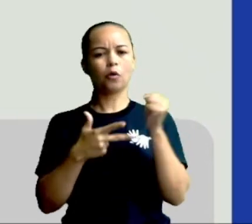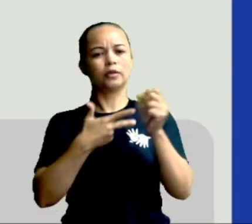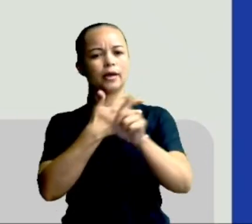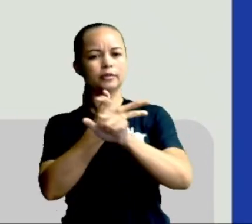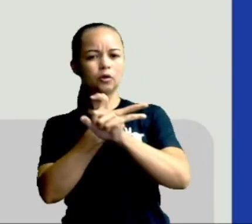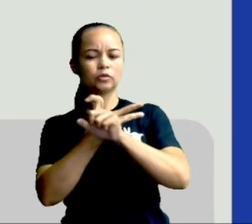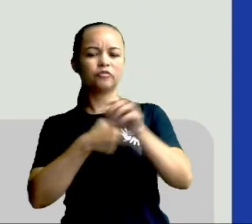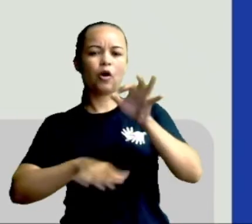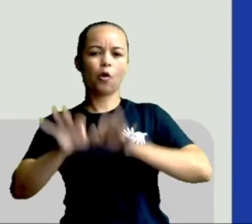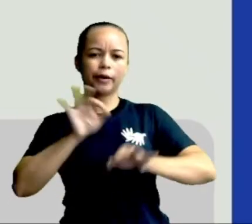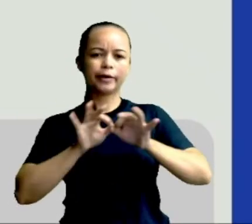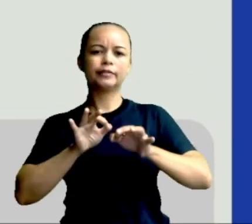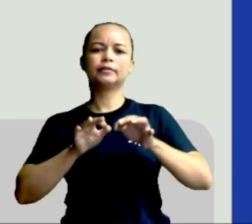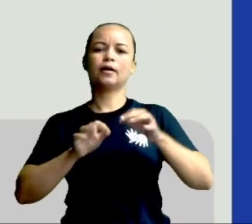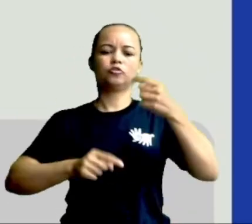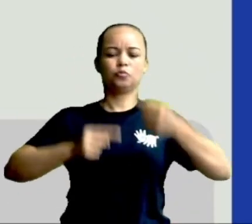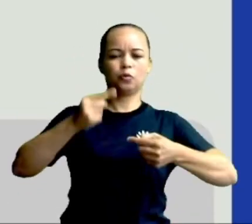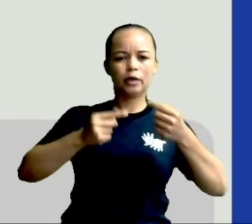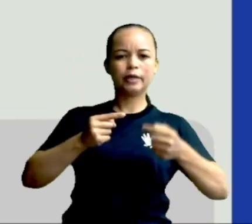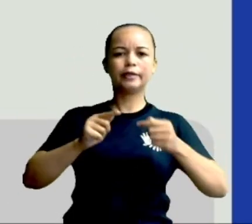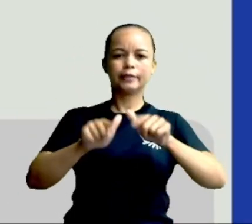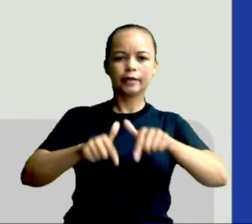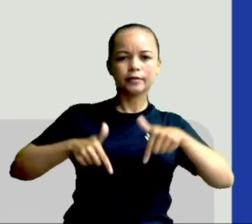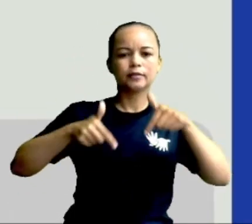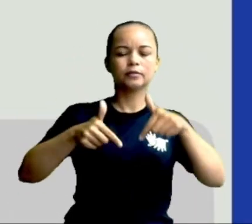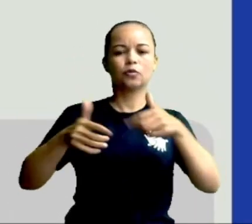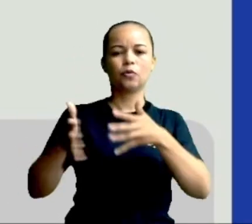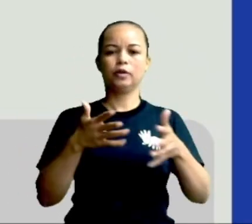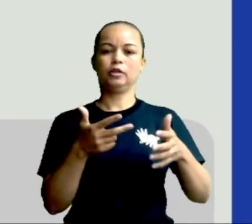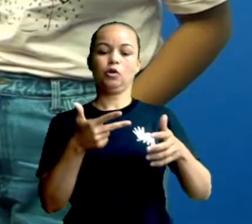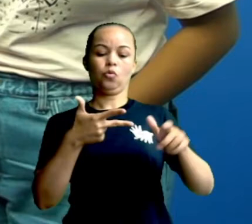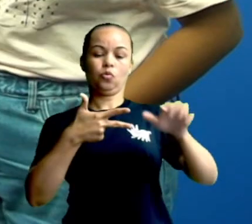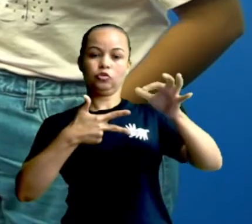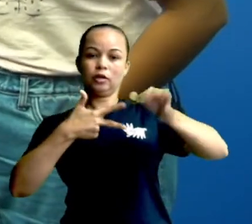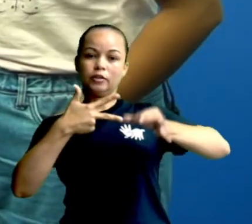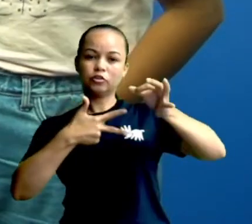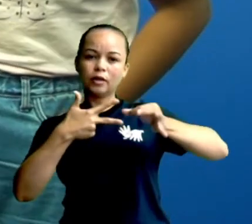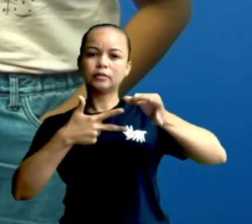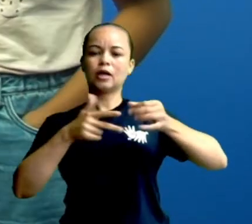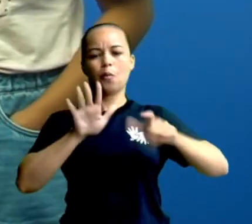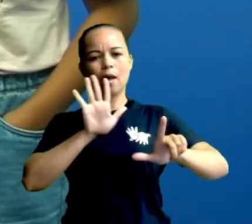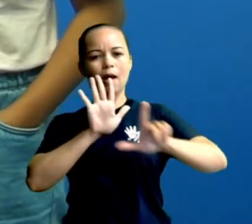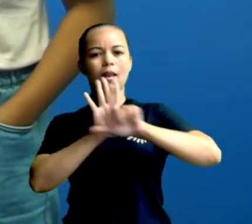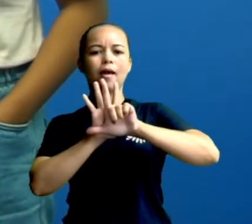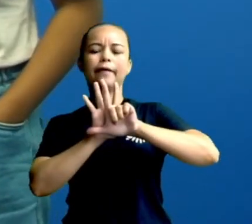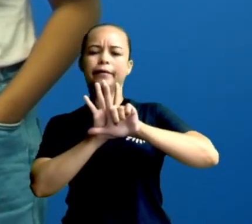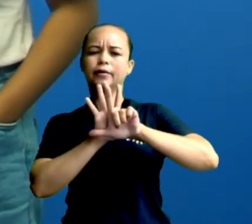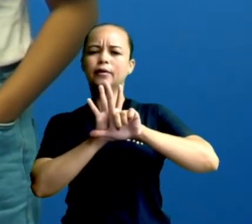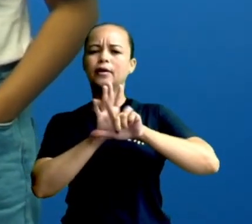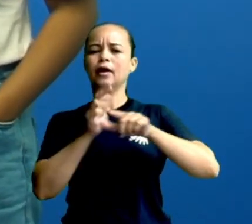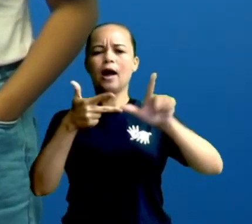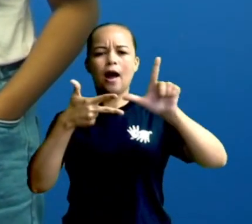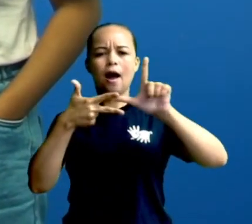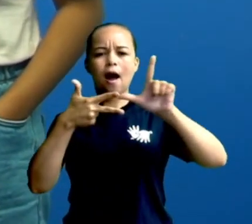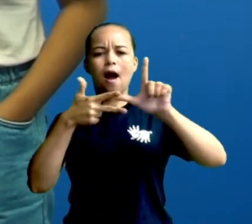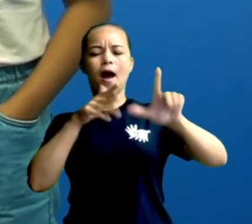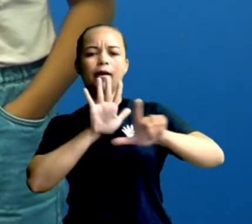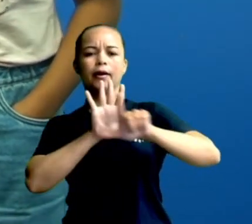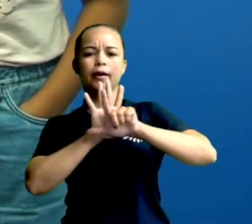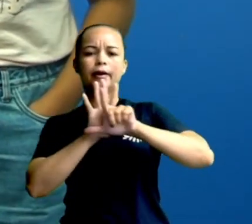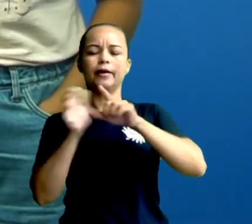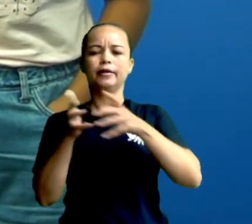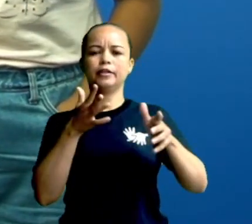vai organizar as políticas ações o legislativo vai fazer as leis Mas quem é quem na verdade né a gente